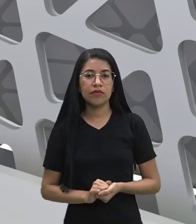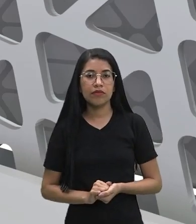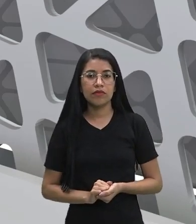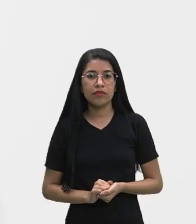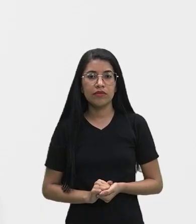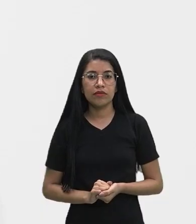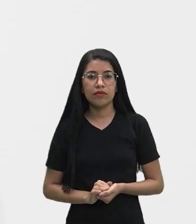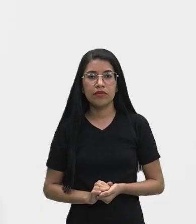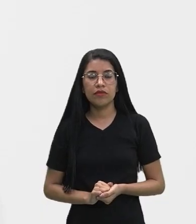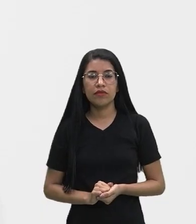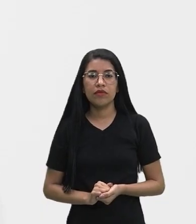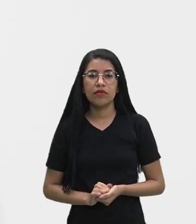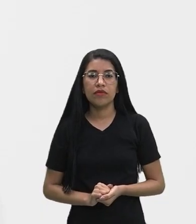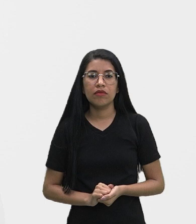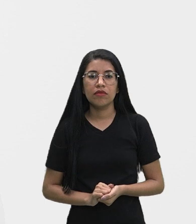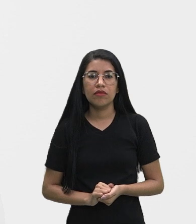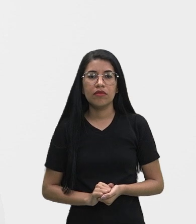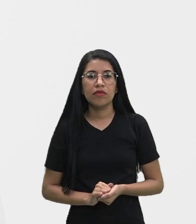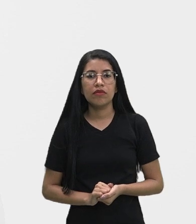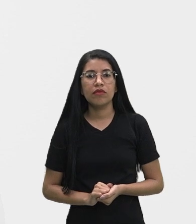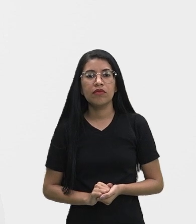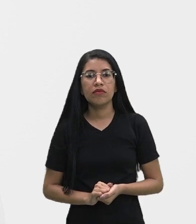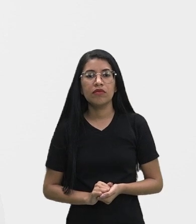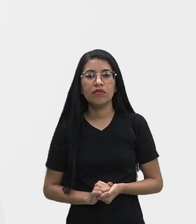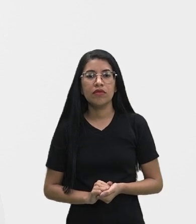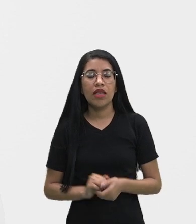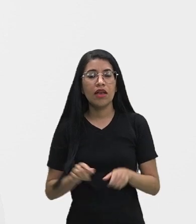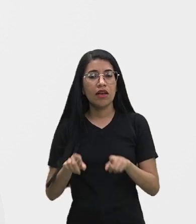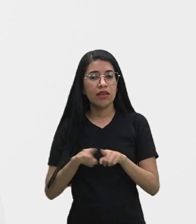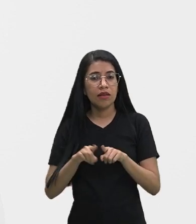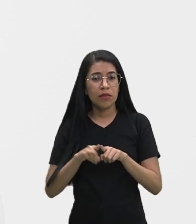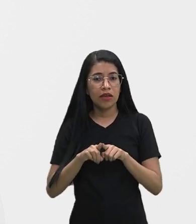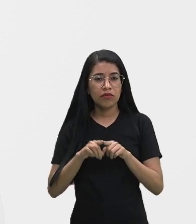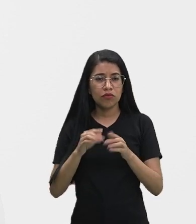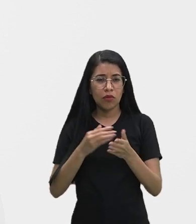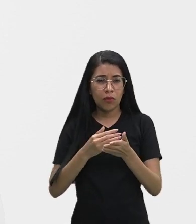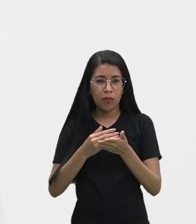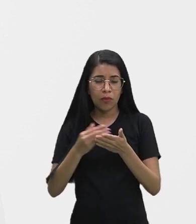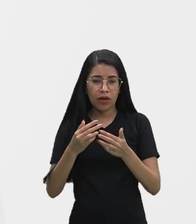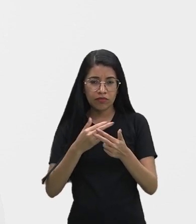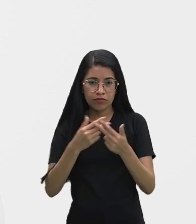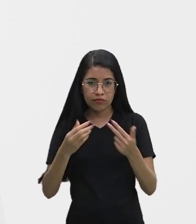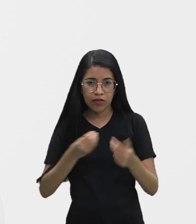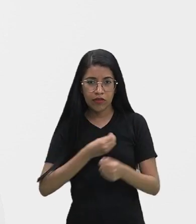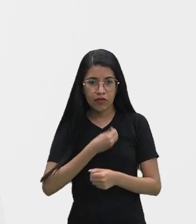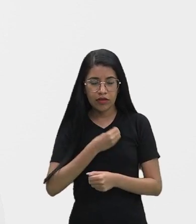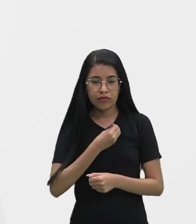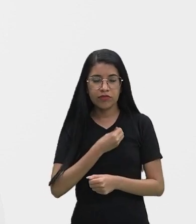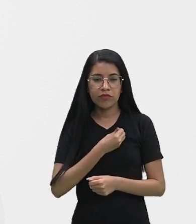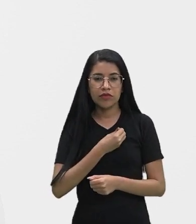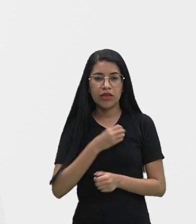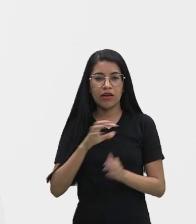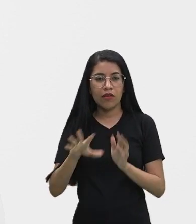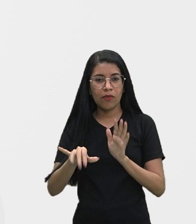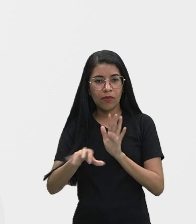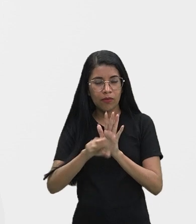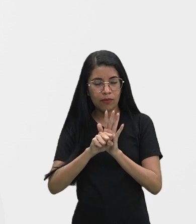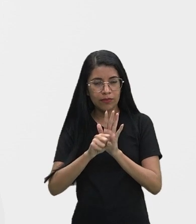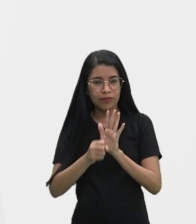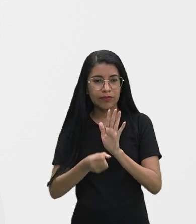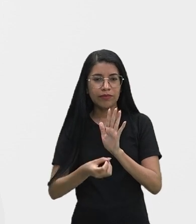nossa imagem. E outra questão também, que além dos primeiros seres vivos serem heterótrofos, eles também